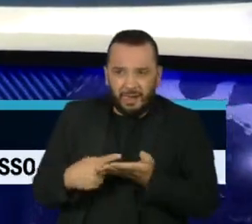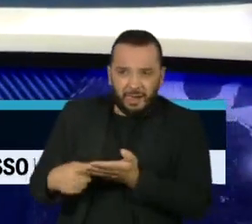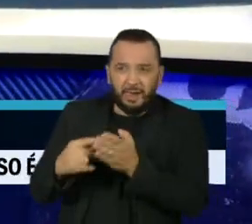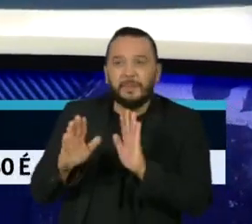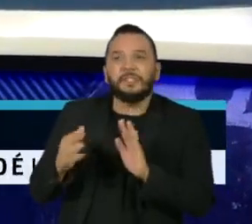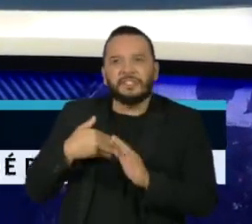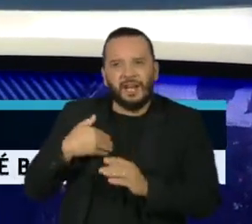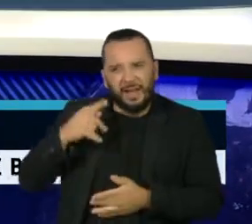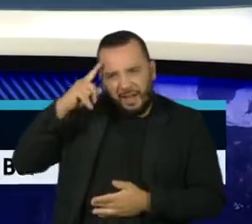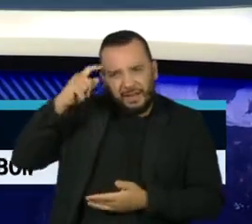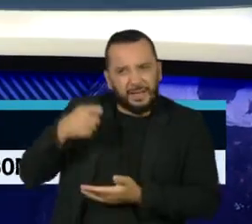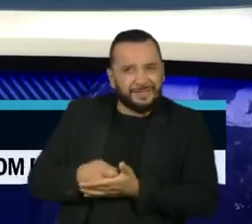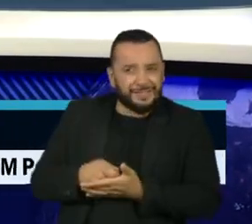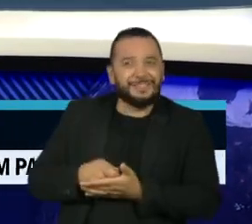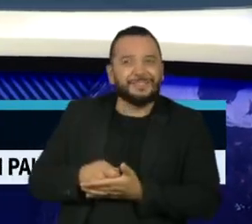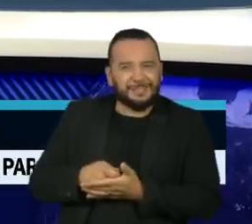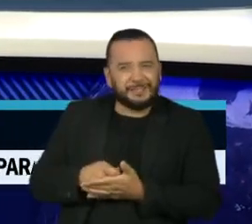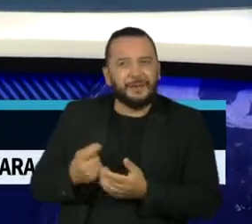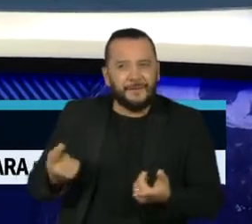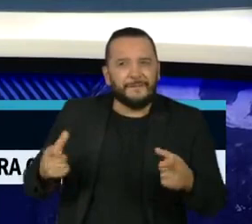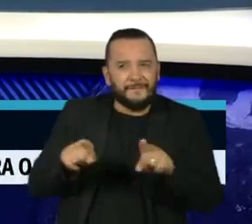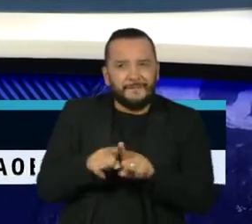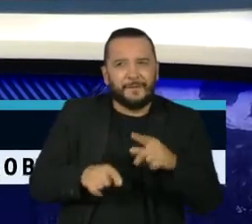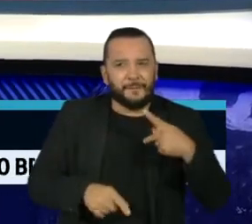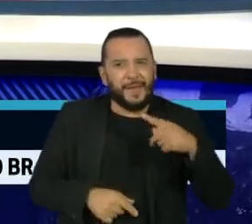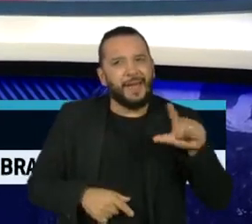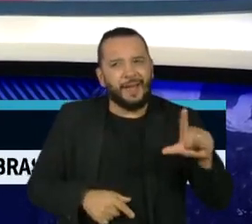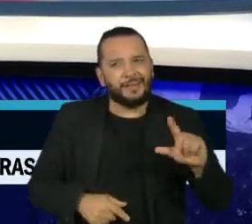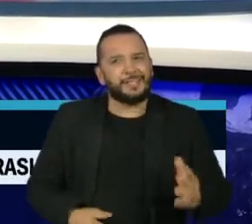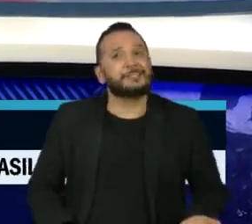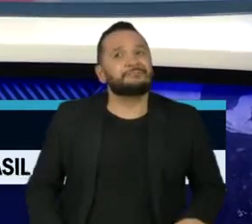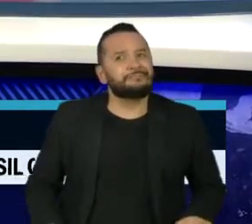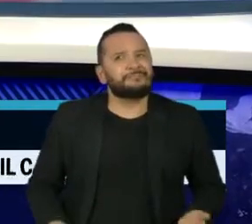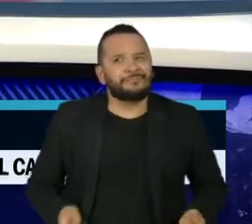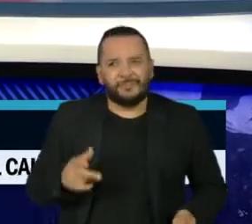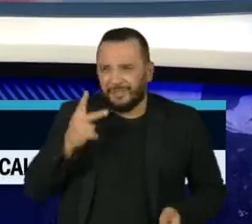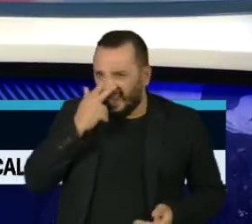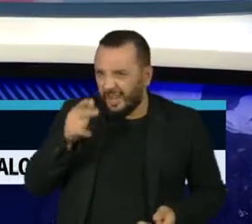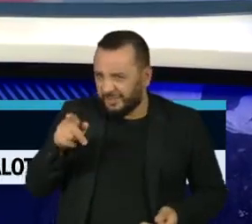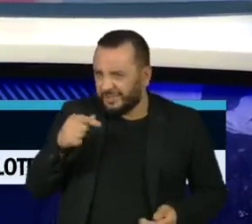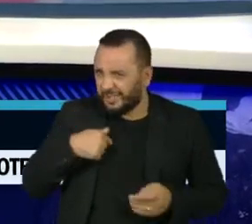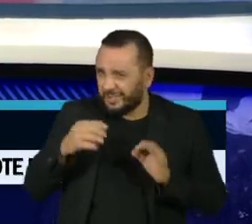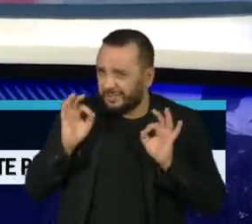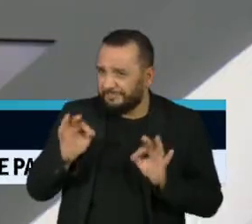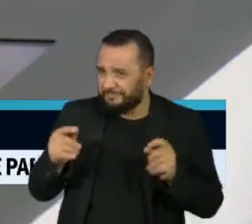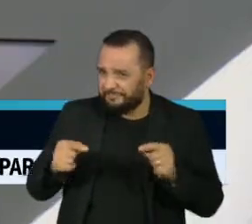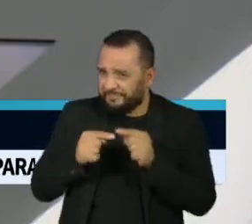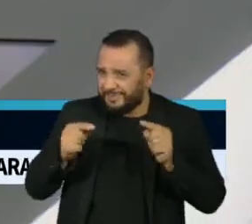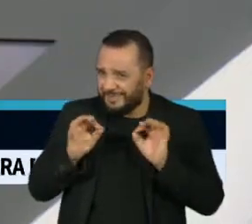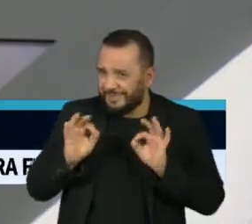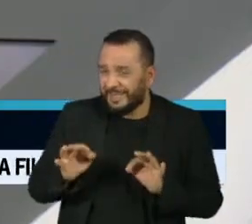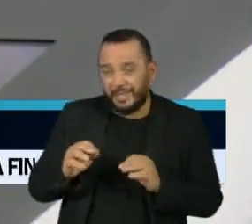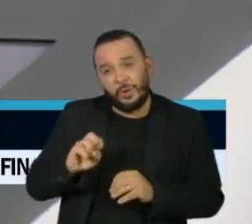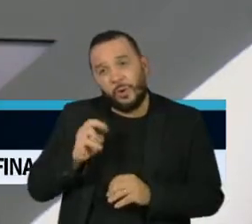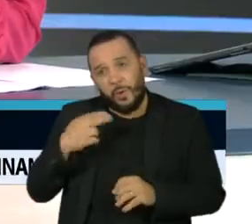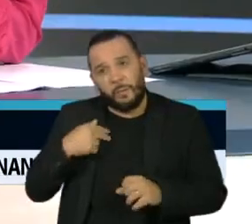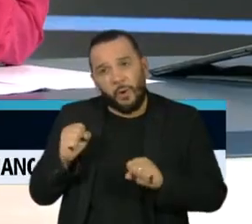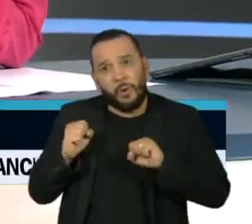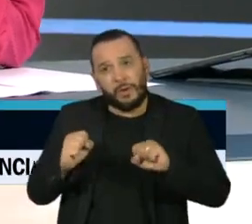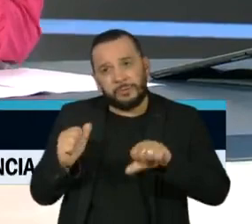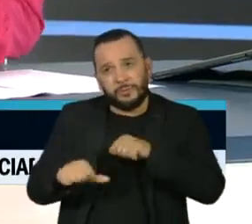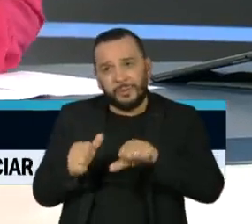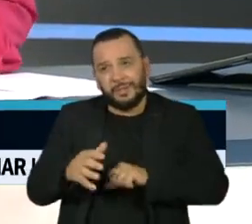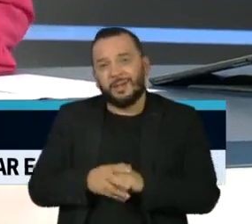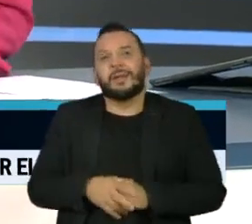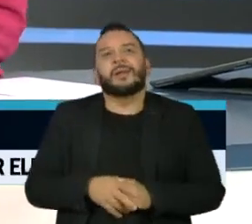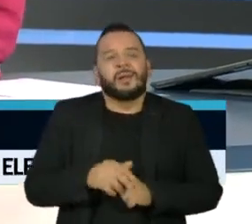já bateu o martelo da sua filiação com o PL você acha que essa chance é viável ou ainda as coisas ainda podem